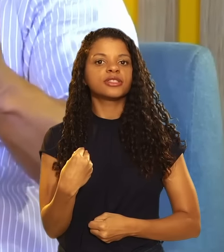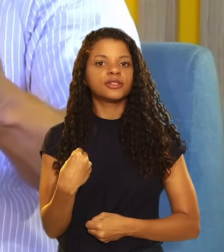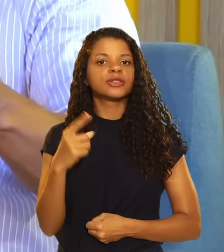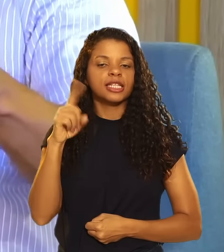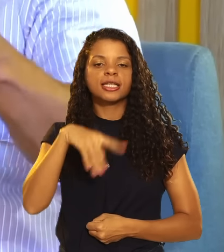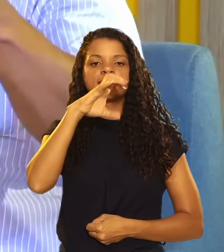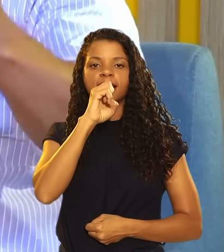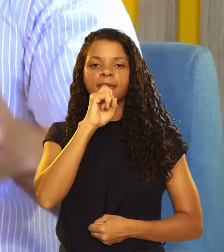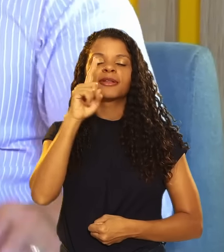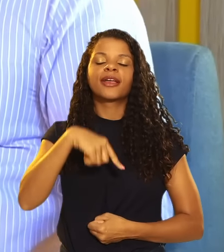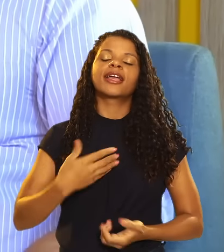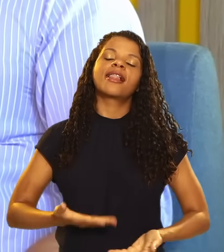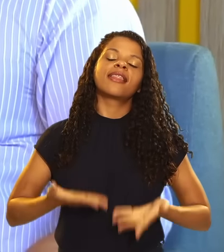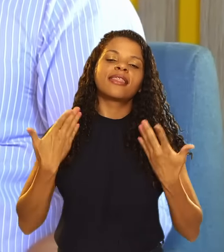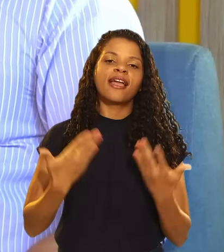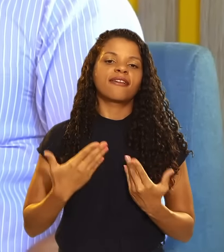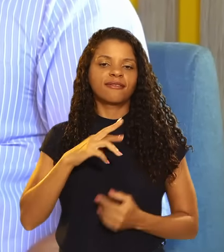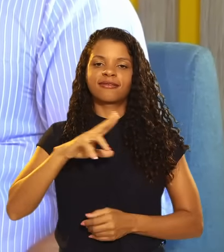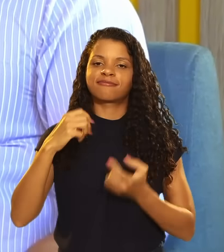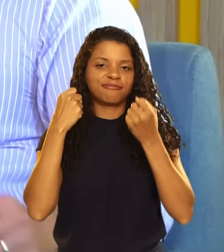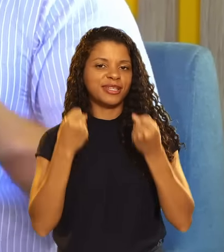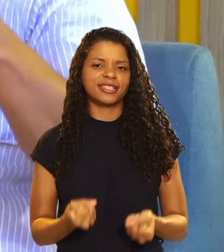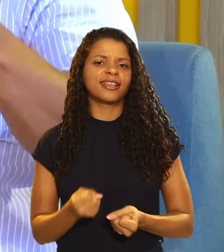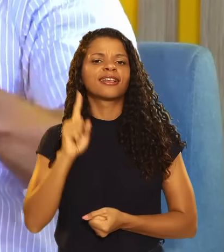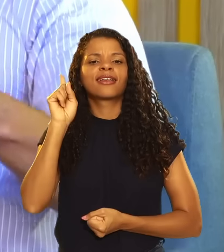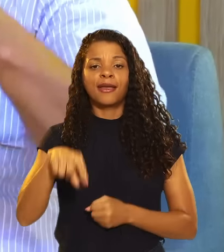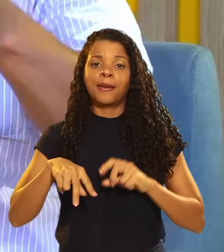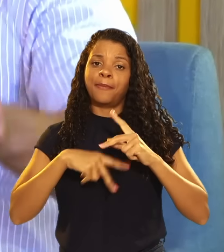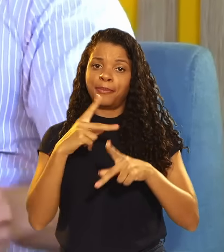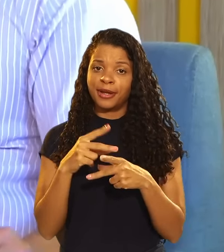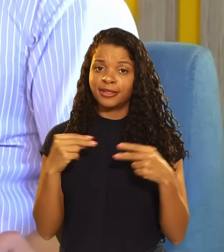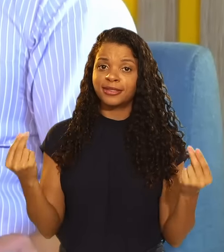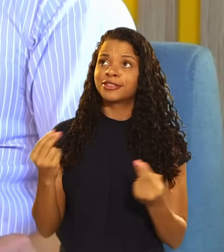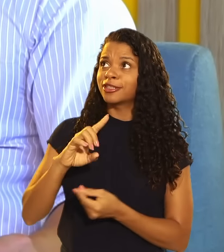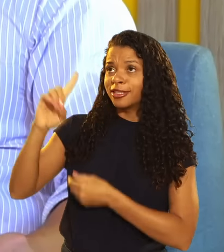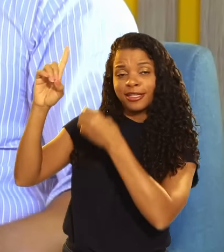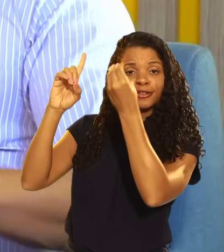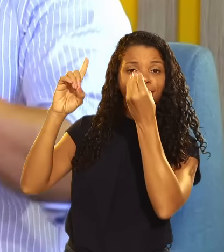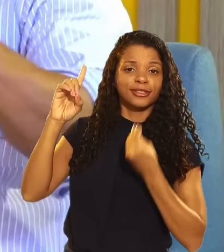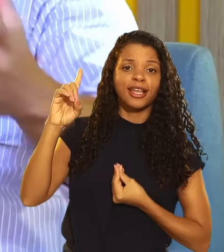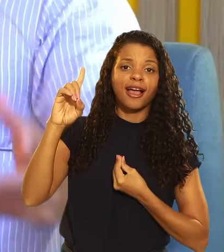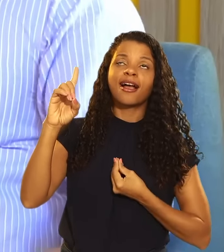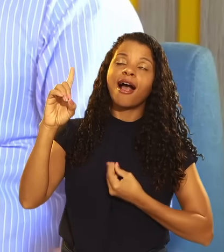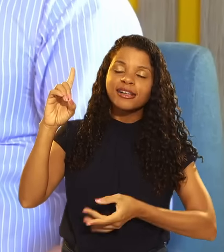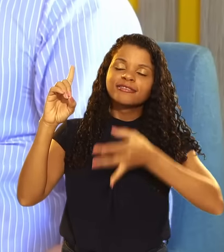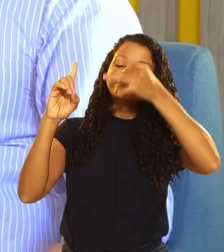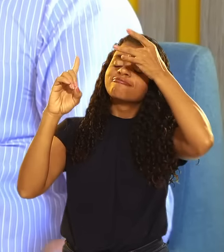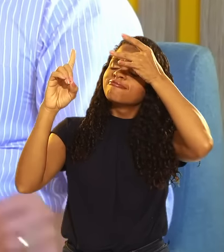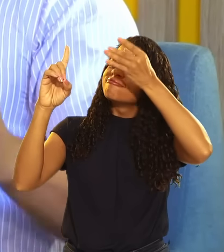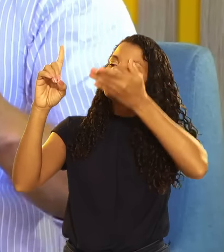não é um peso, na verdade é um presente que Deus nos dá para a gente poder relembrar, adorar e usufruir esse